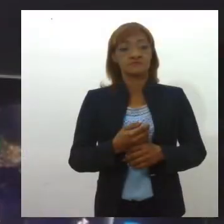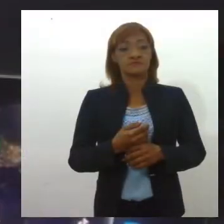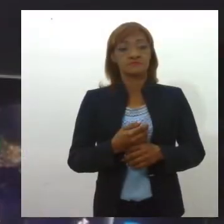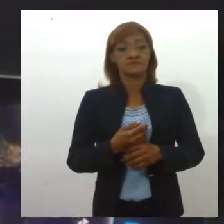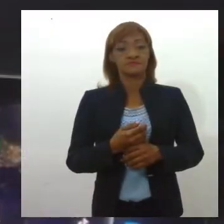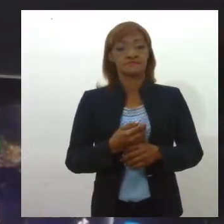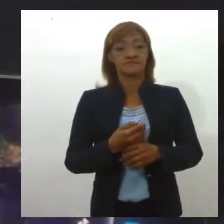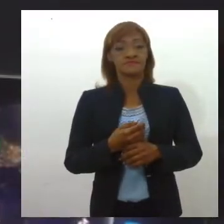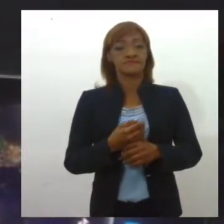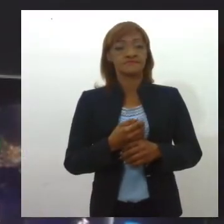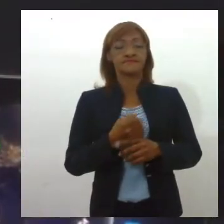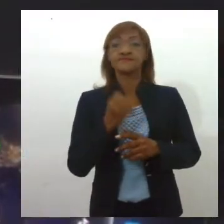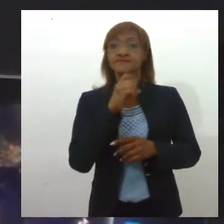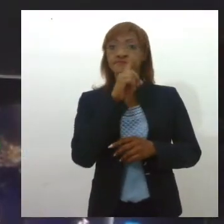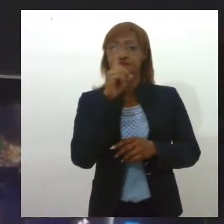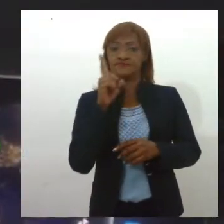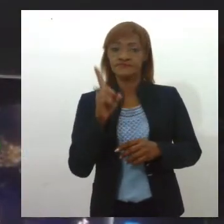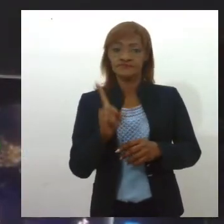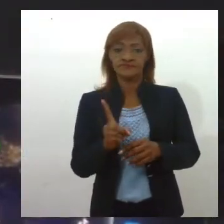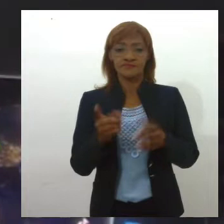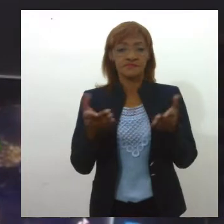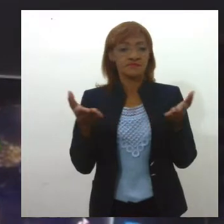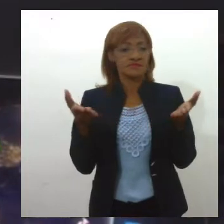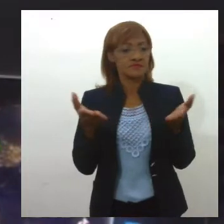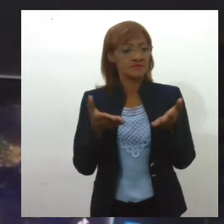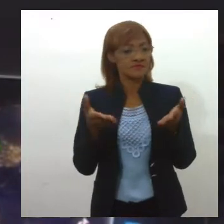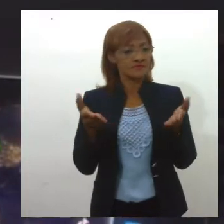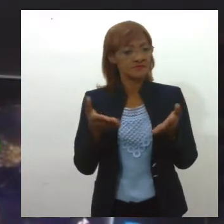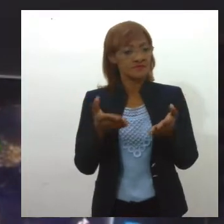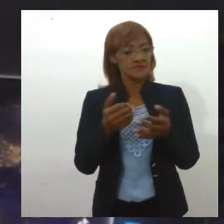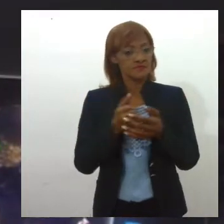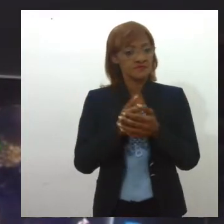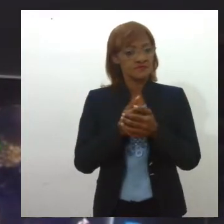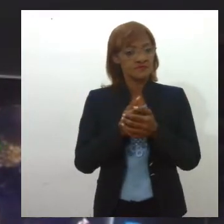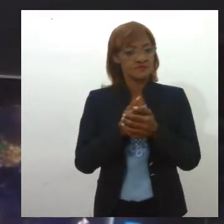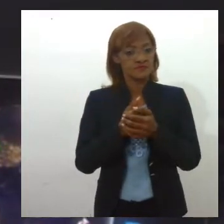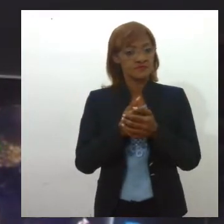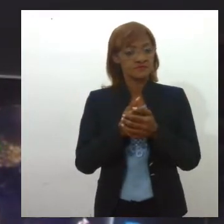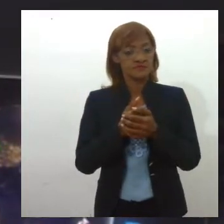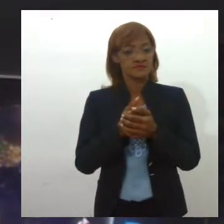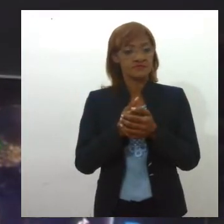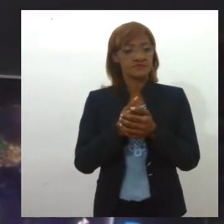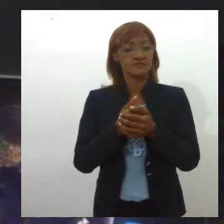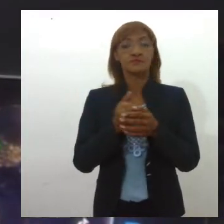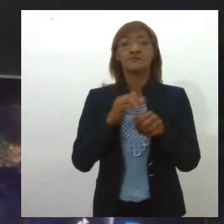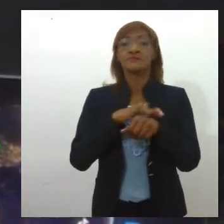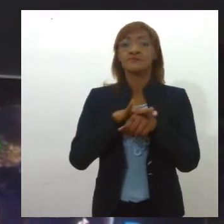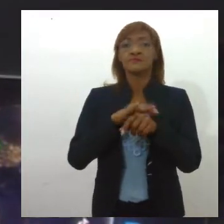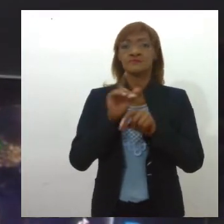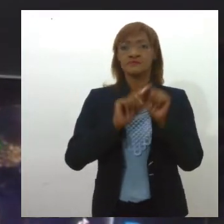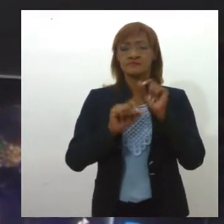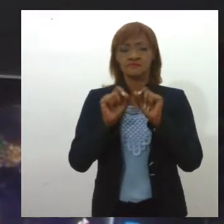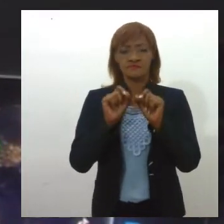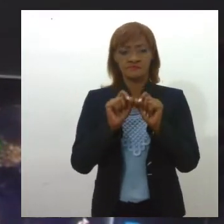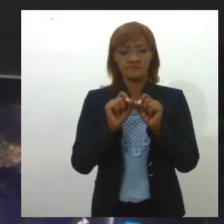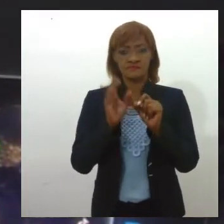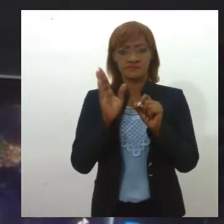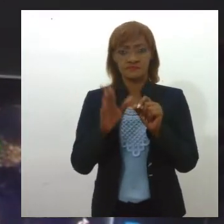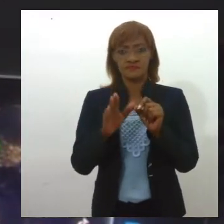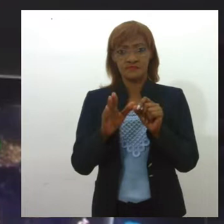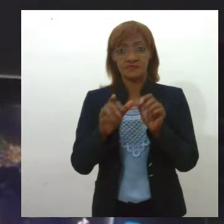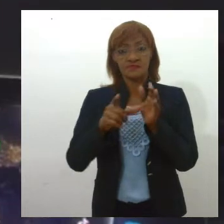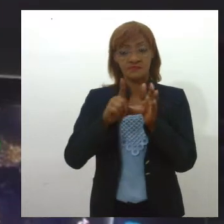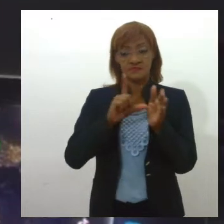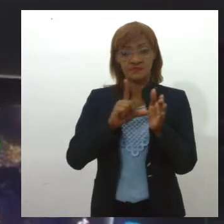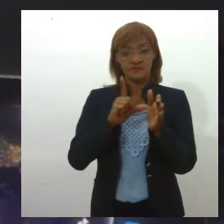Bom dia a todos. Hoje, aqui no quadro, vamos conversar um pouquinho sobre rescisão indireta. Bom, a rescisão indireta nada mais é do que